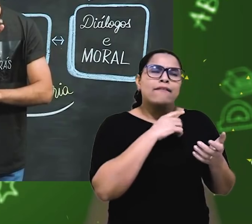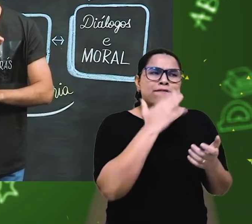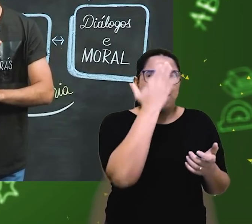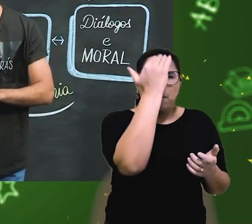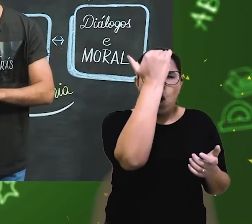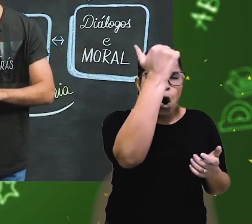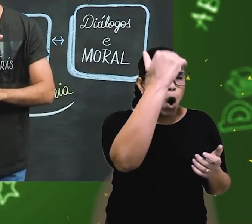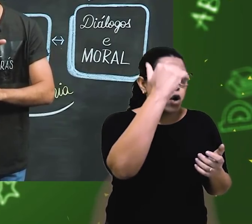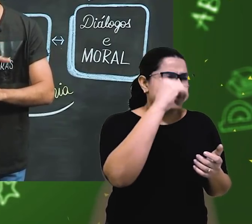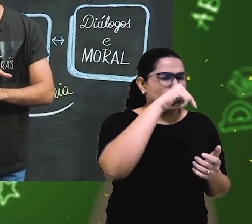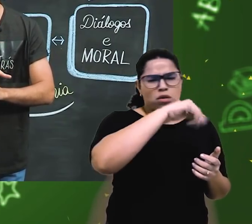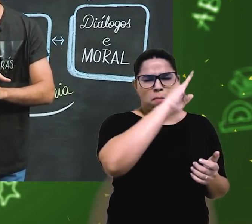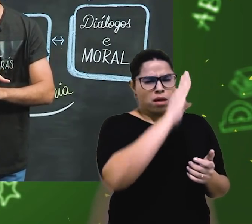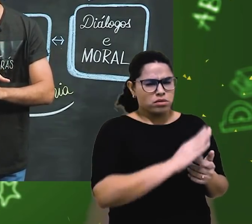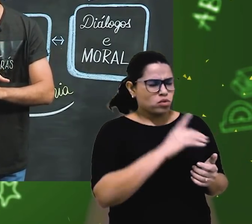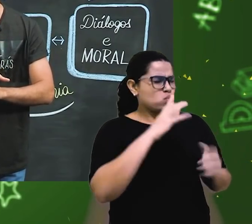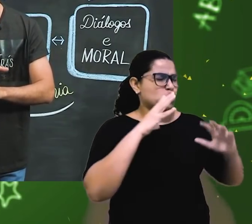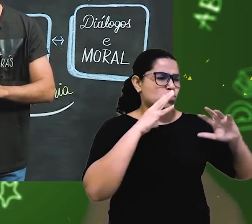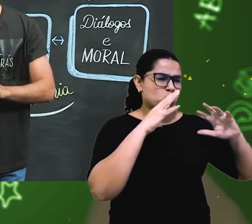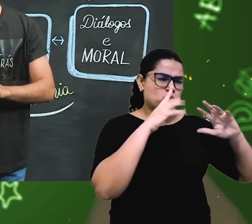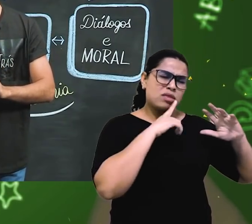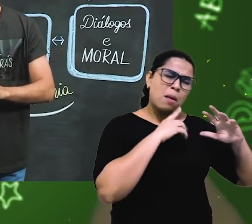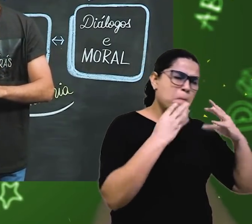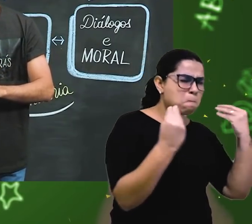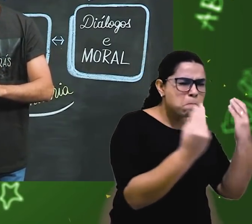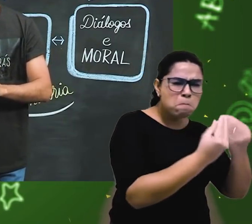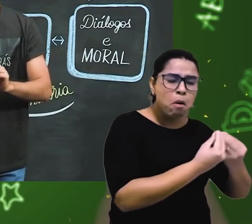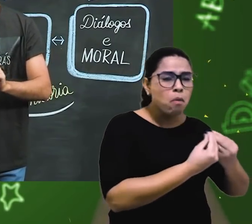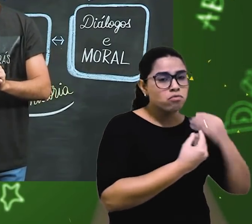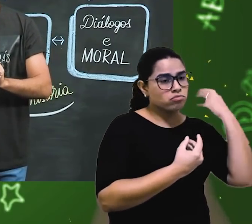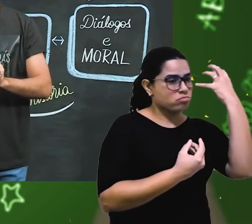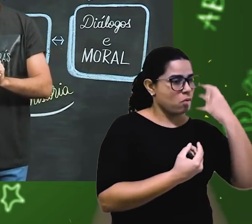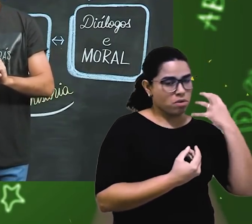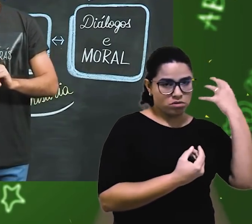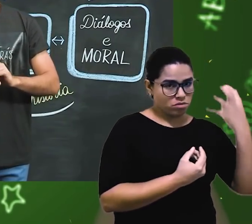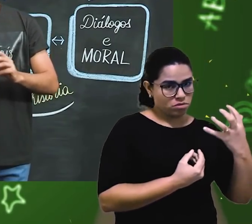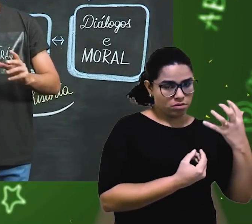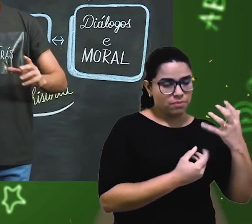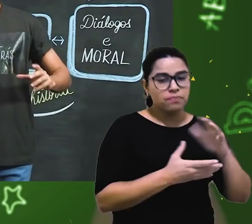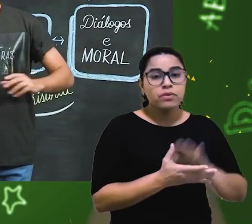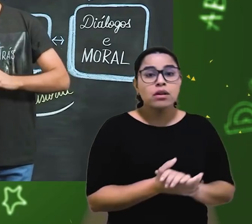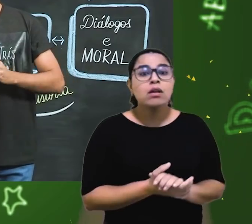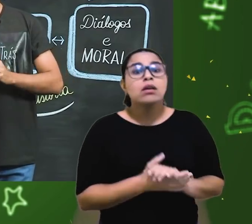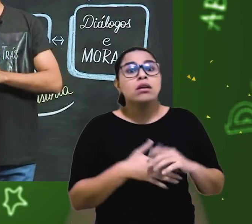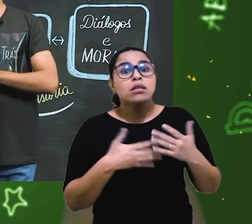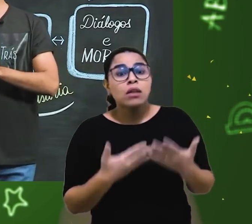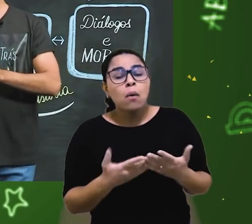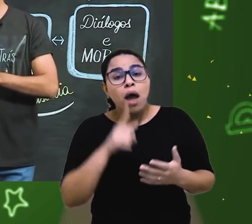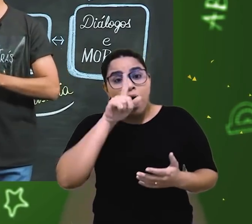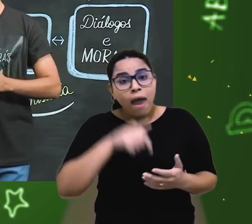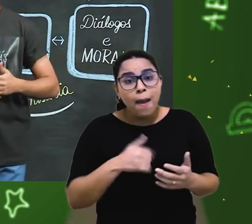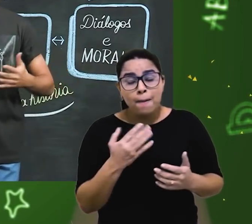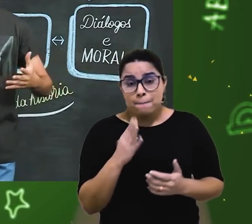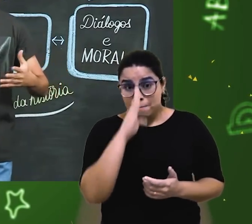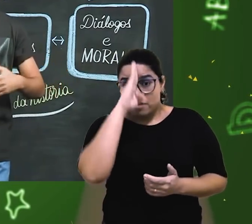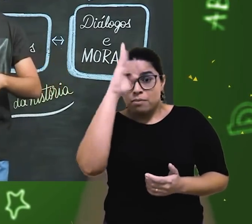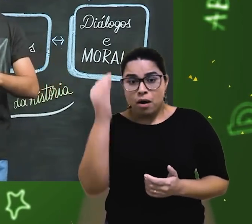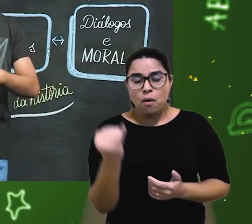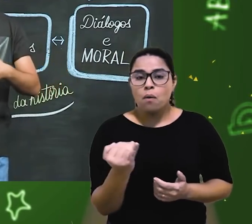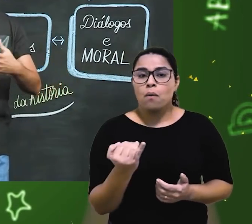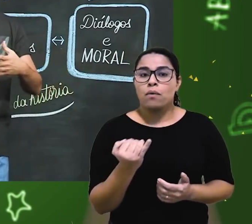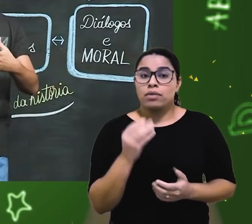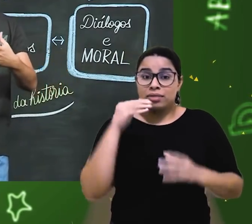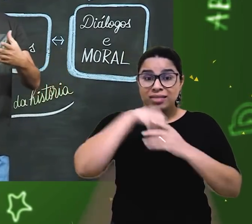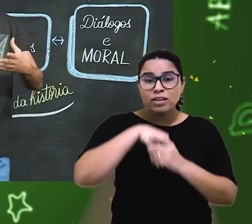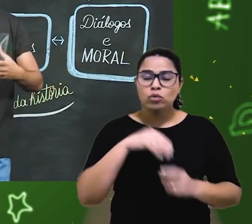apenas um núcleo narrativo, um foco narrativo. Essa é a grande distinção para o conto. Porque um conto pode ser, por exemplo, a história de uma garota que vai